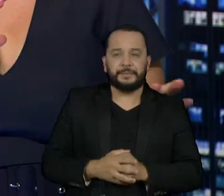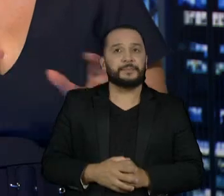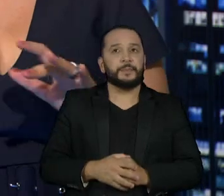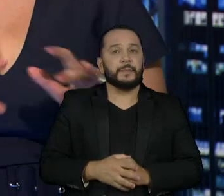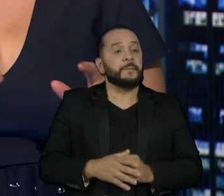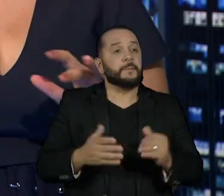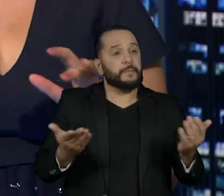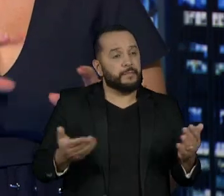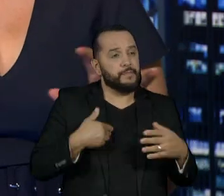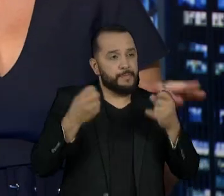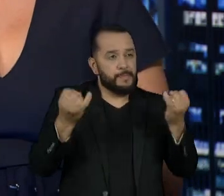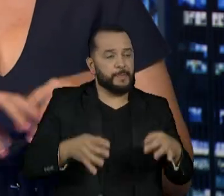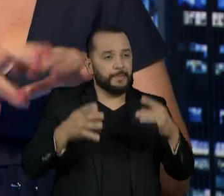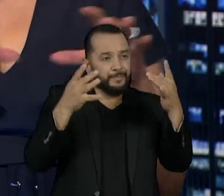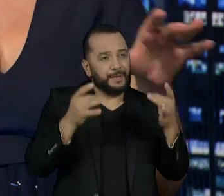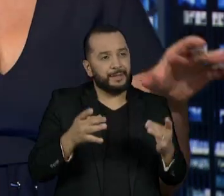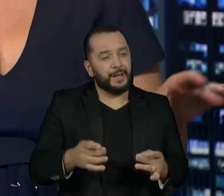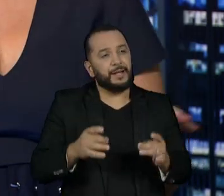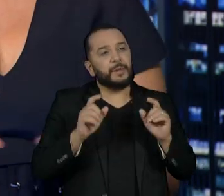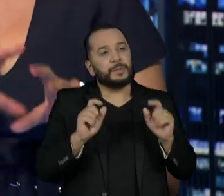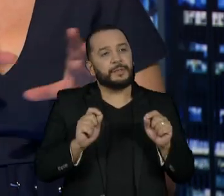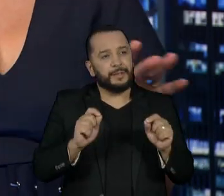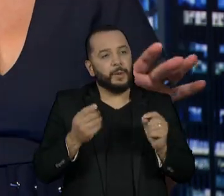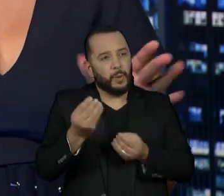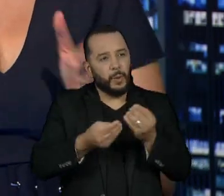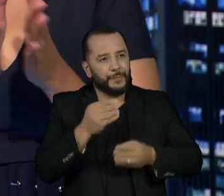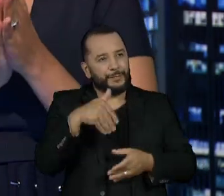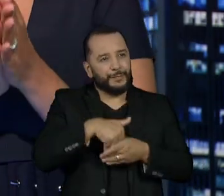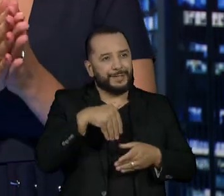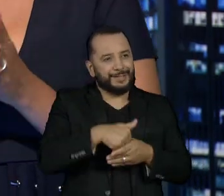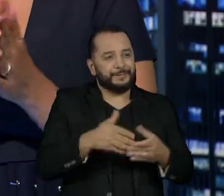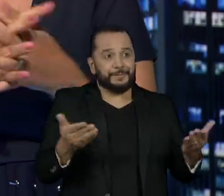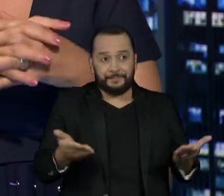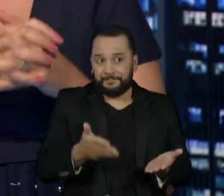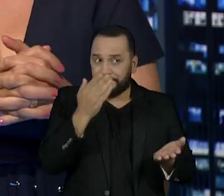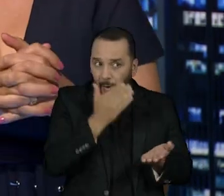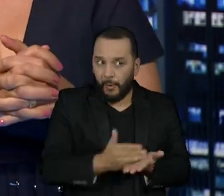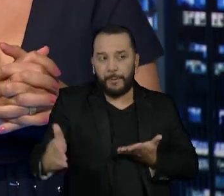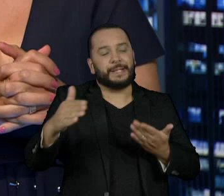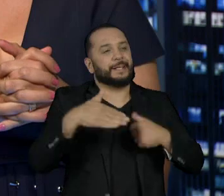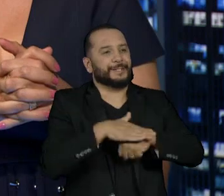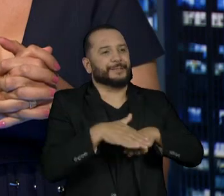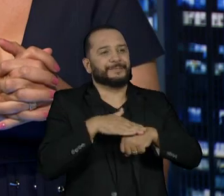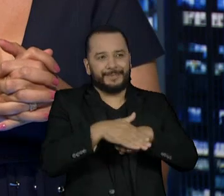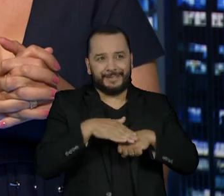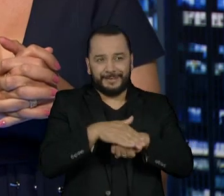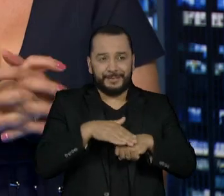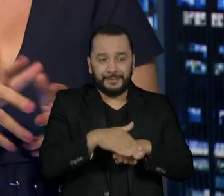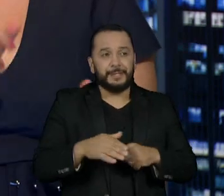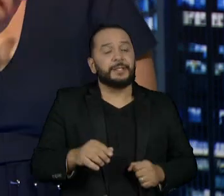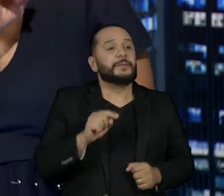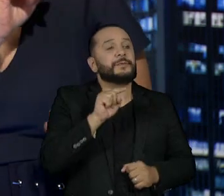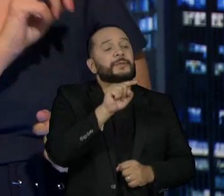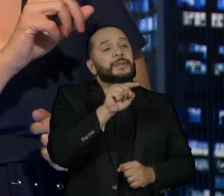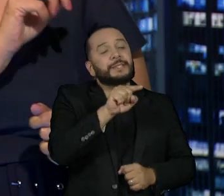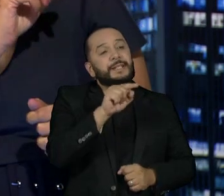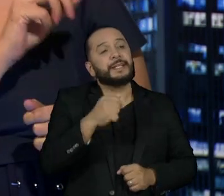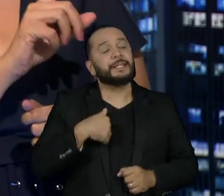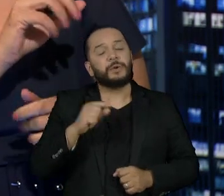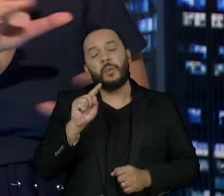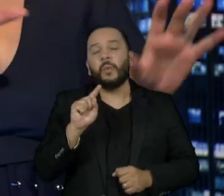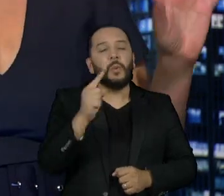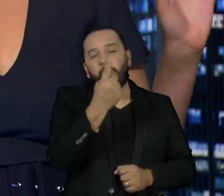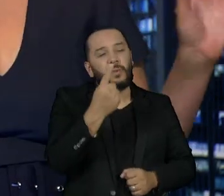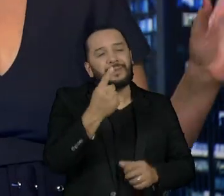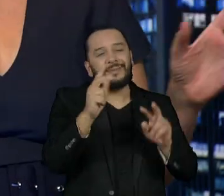vamos aí detalhar ao longo do programa vários pontos dessas eleições, mas para começar a nossa conversa, se vocês tivessem que eleger um ponto